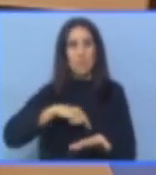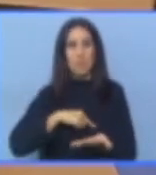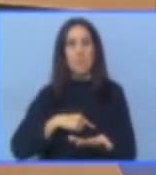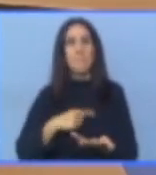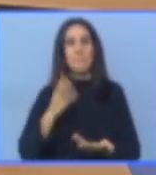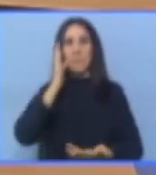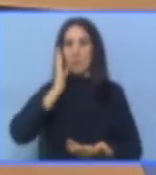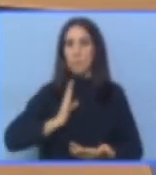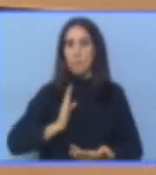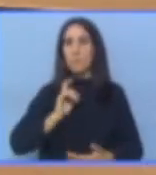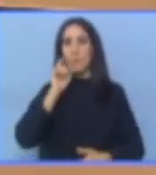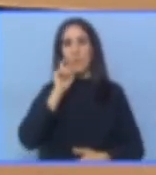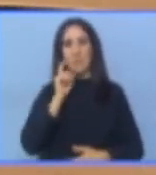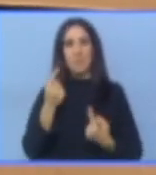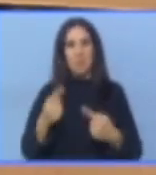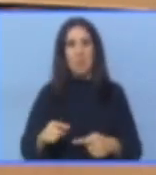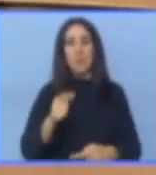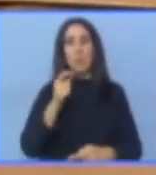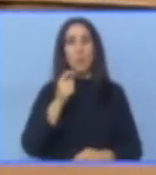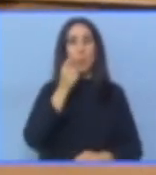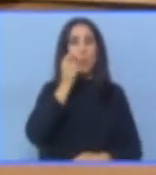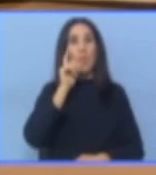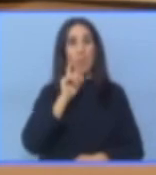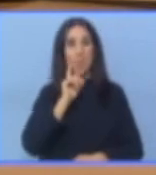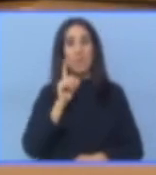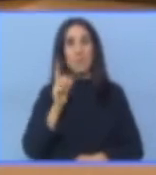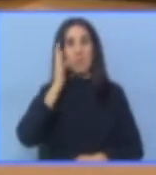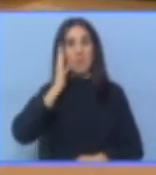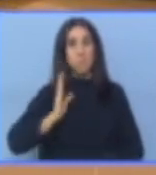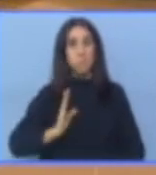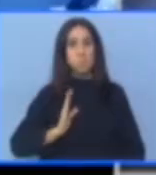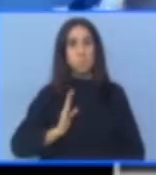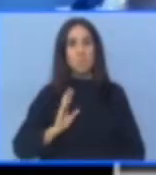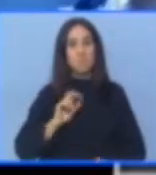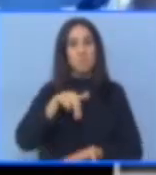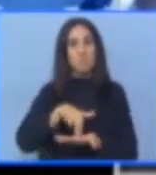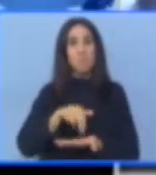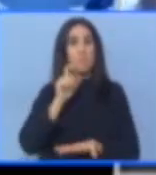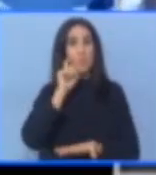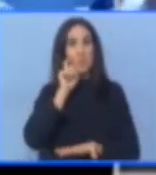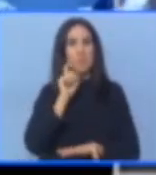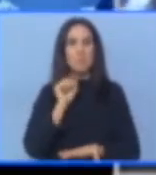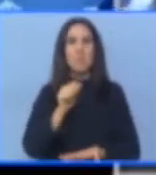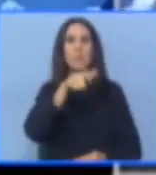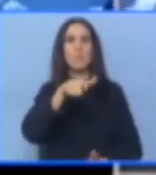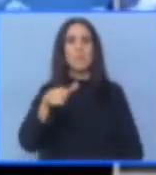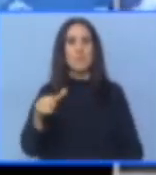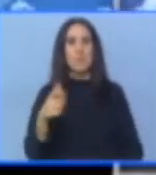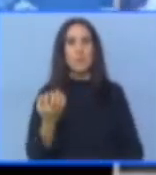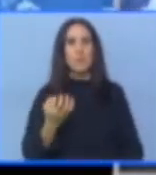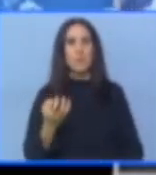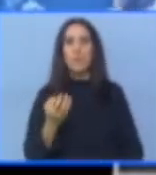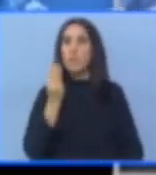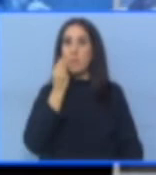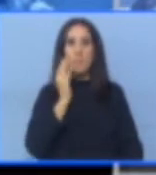das Forças Armadas, das Forças de Segurança. O homem e a mulher que servem as Forças Armadas e as Forças de Segurança são pessoas e, como tal, têm